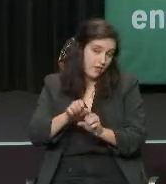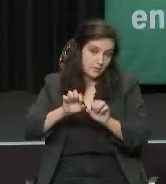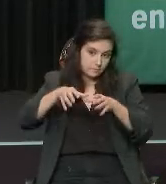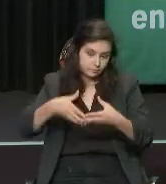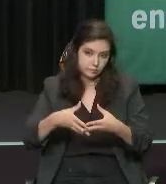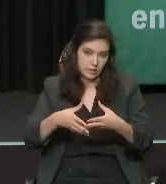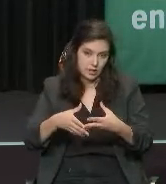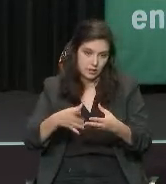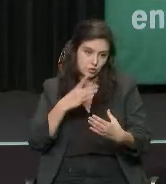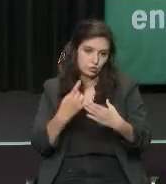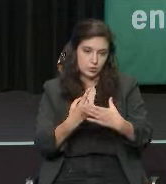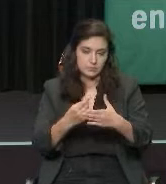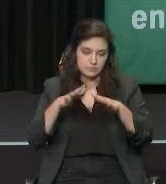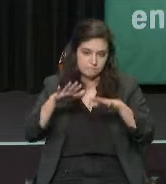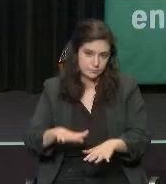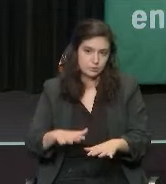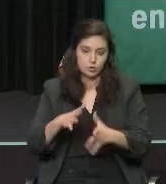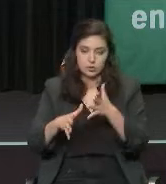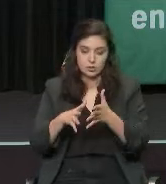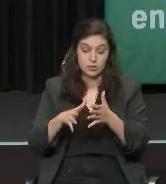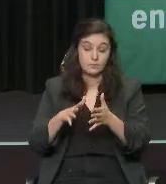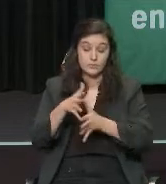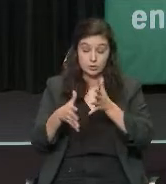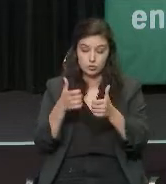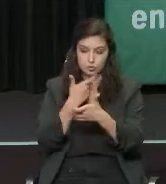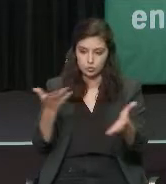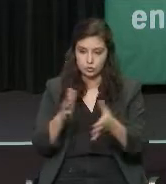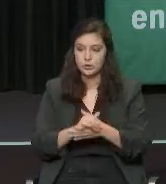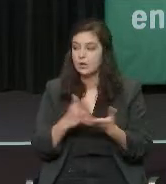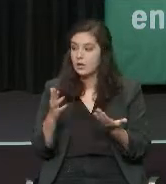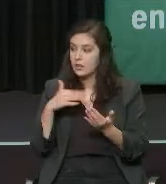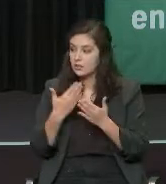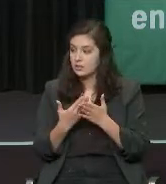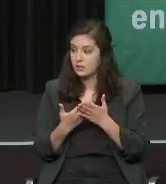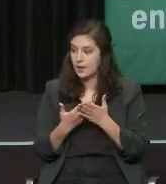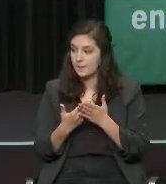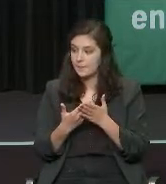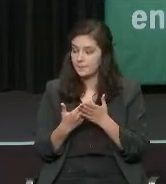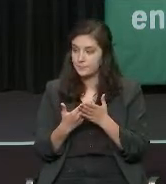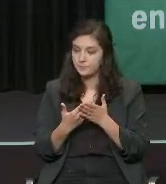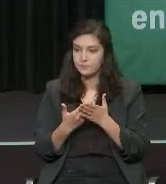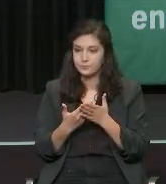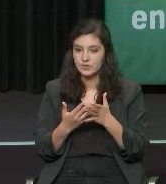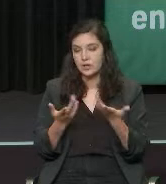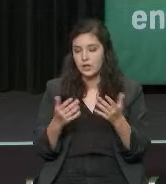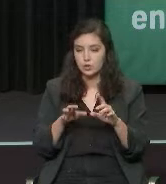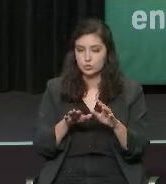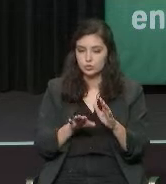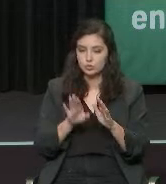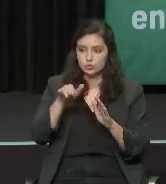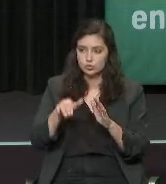à pandemia de Covid, que teve o seu efeito. Vemos também a taxa de